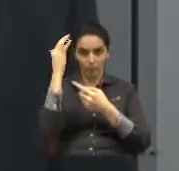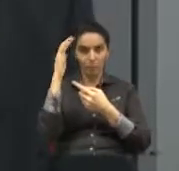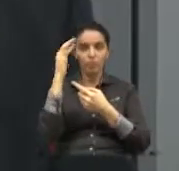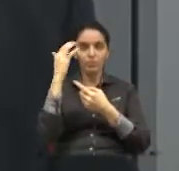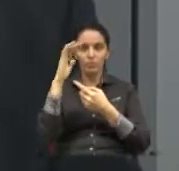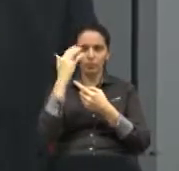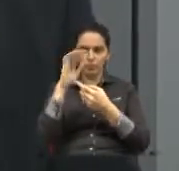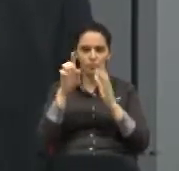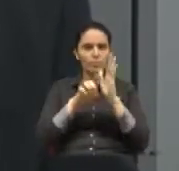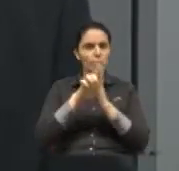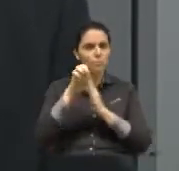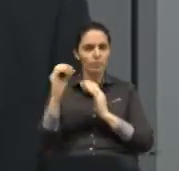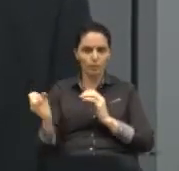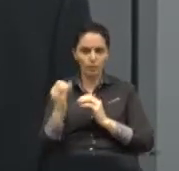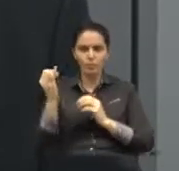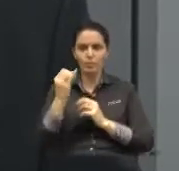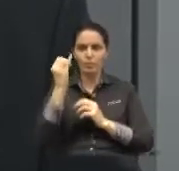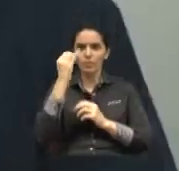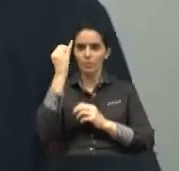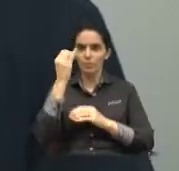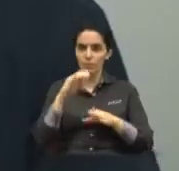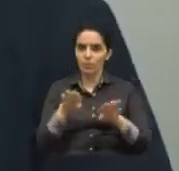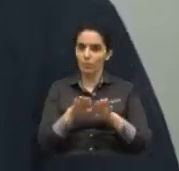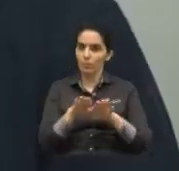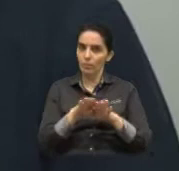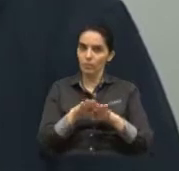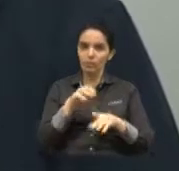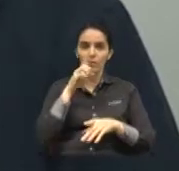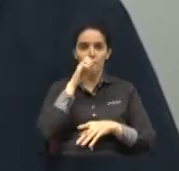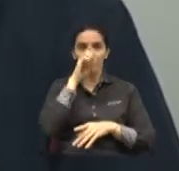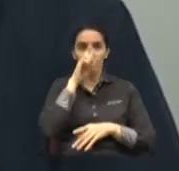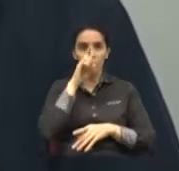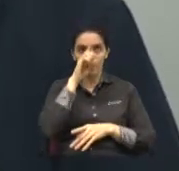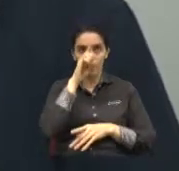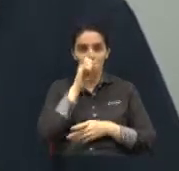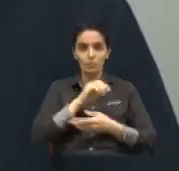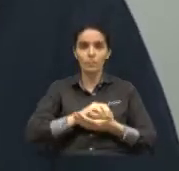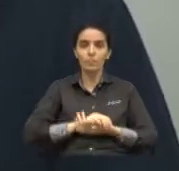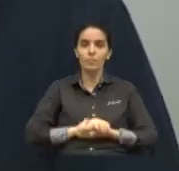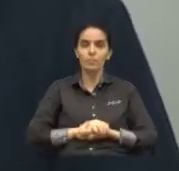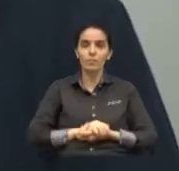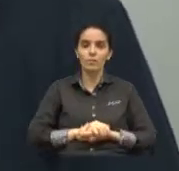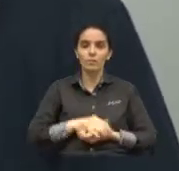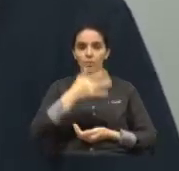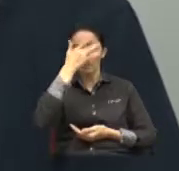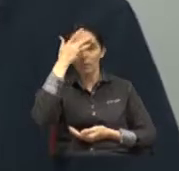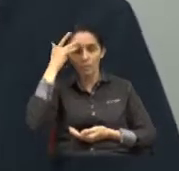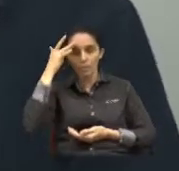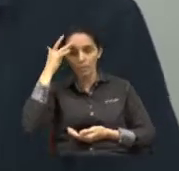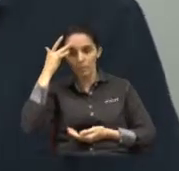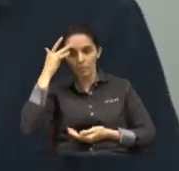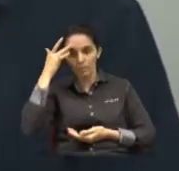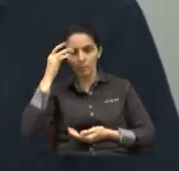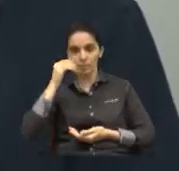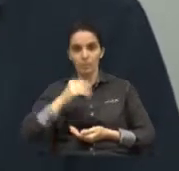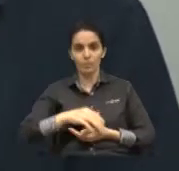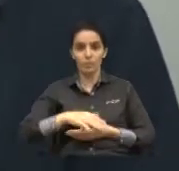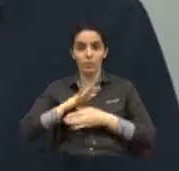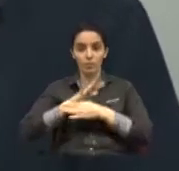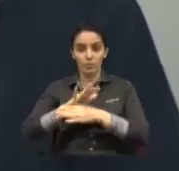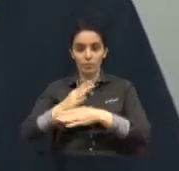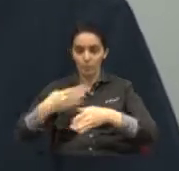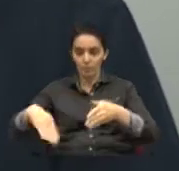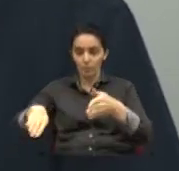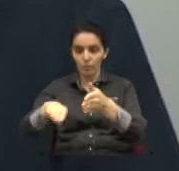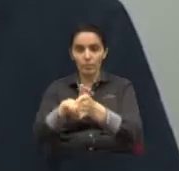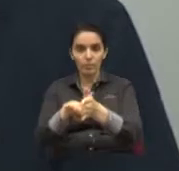requerimento, muito importante. E fora o risco do socorro chegar até uma academia, geralmente, dependendo como